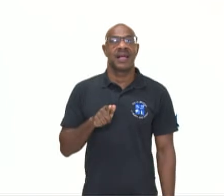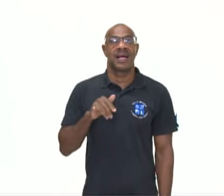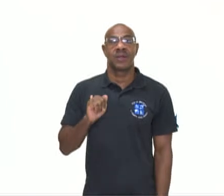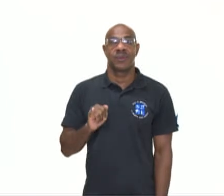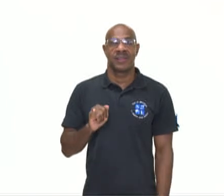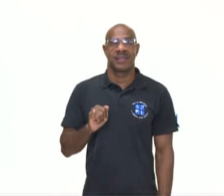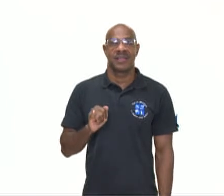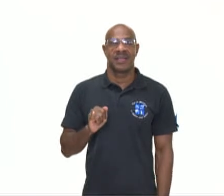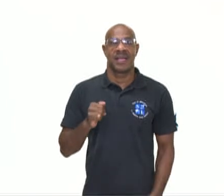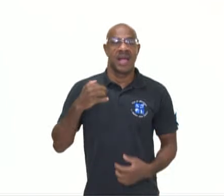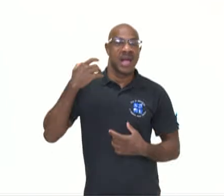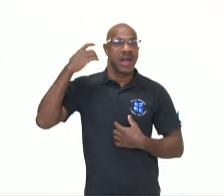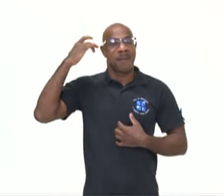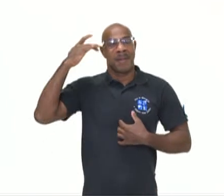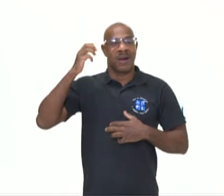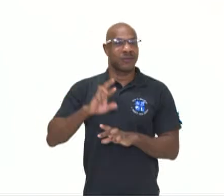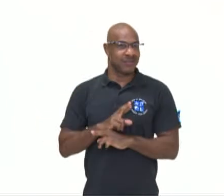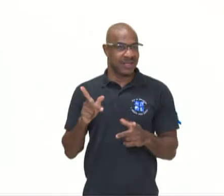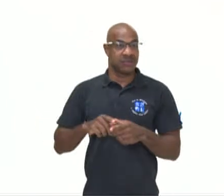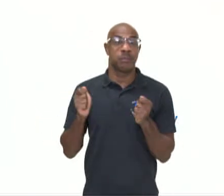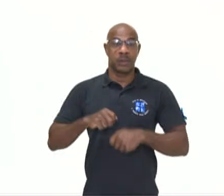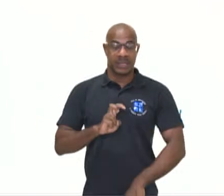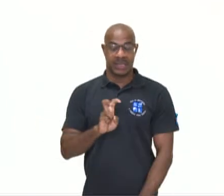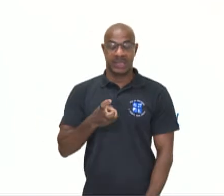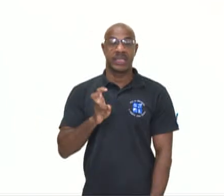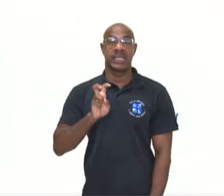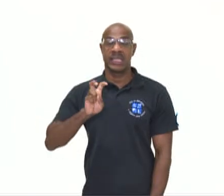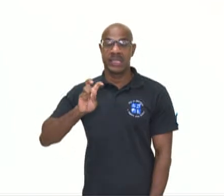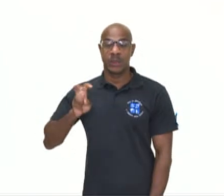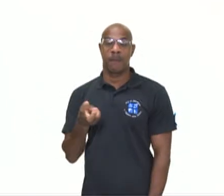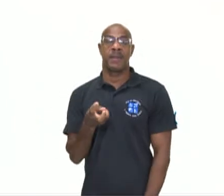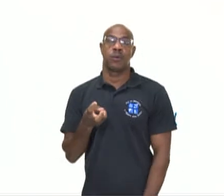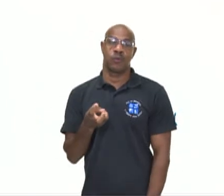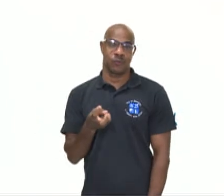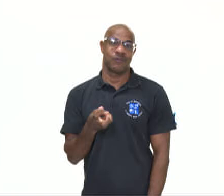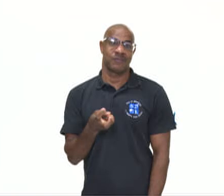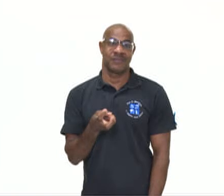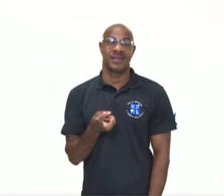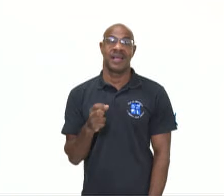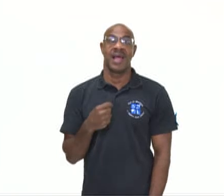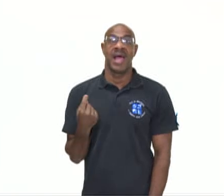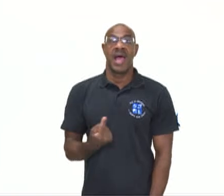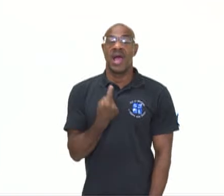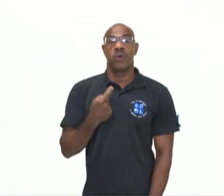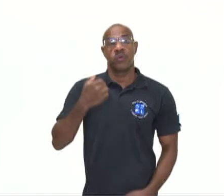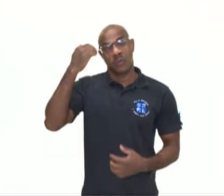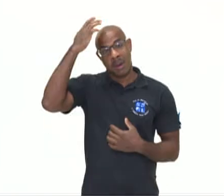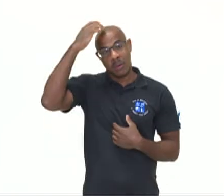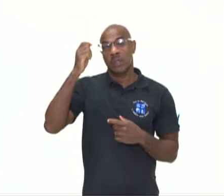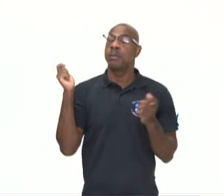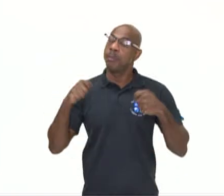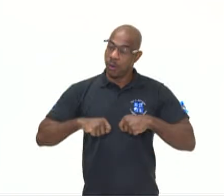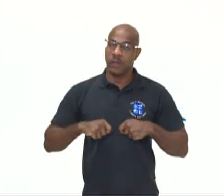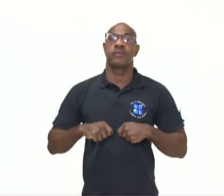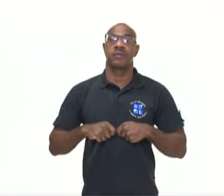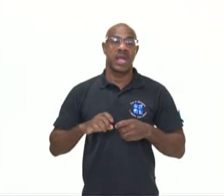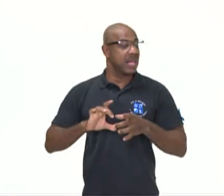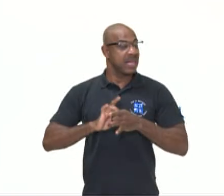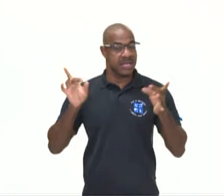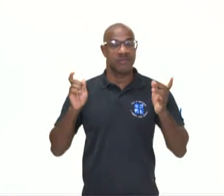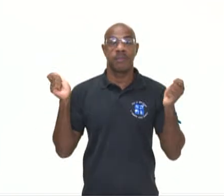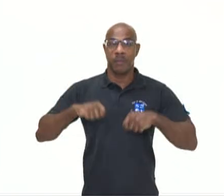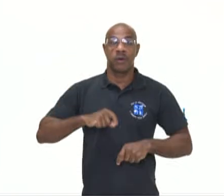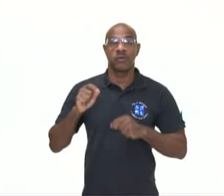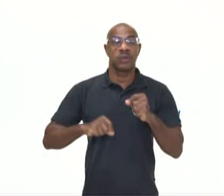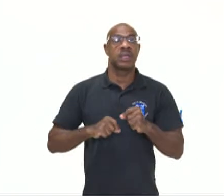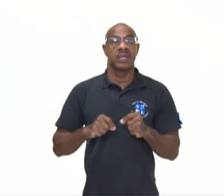macaco e ele pode custar até R$5.000. E é a única espécie de macaco legalizado, gente, no Brasil, que você